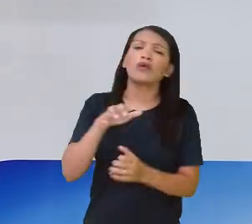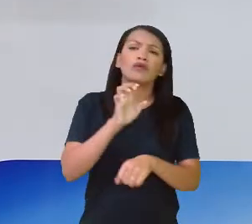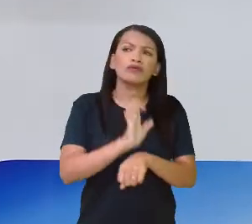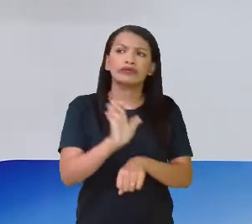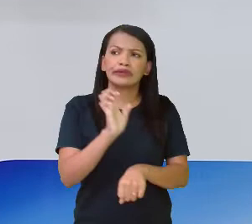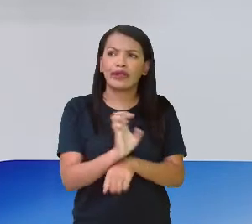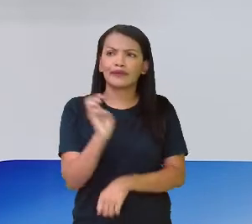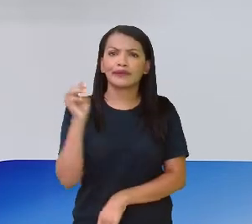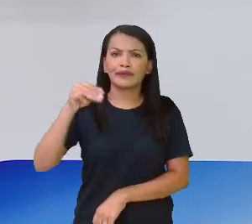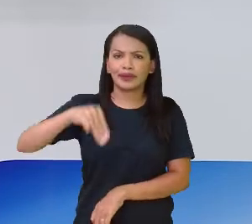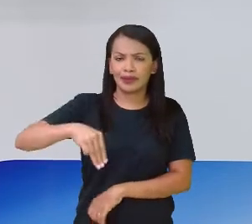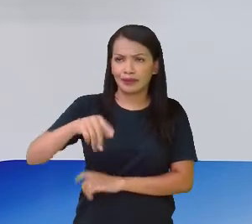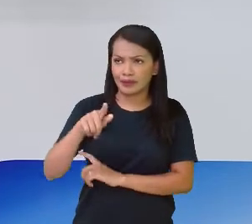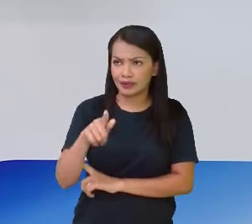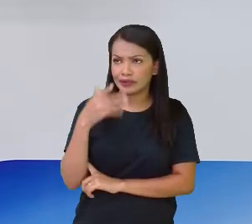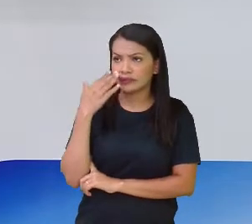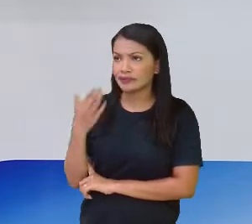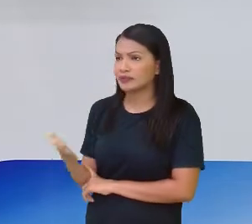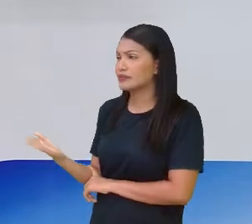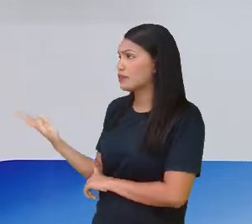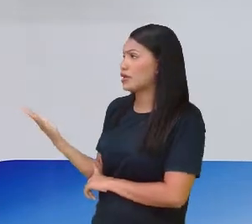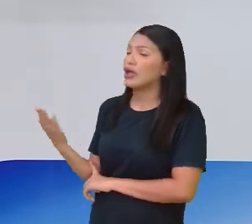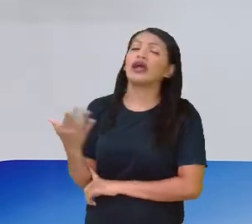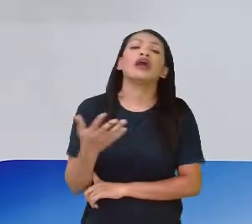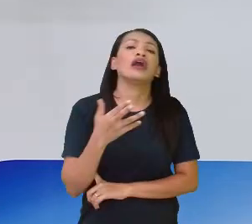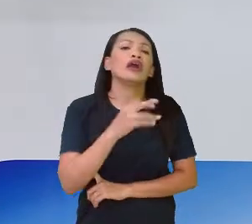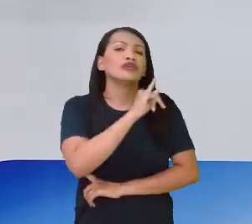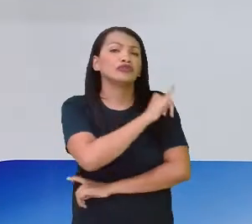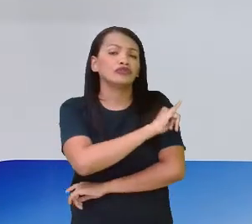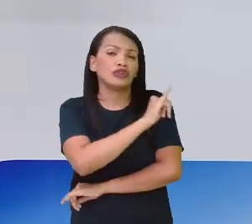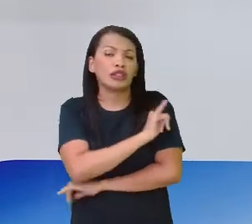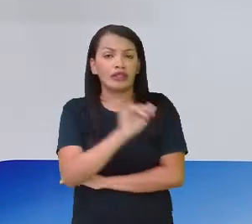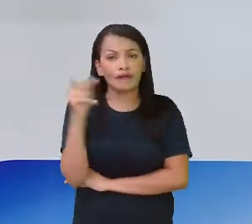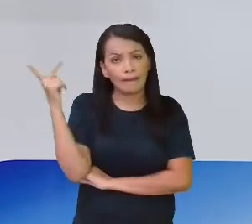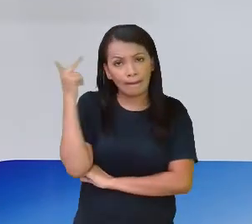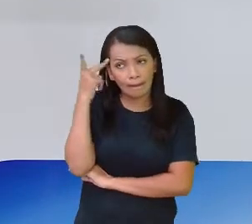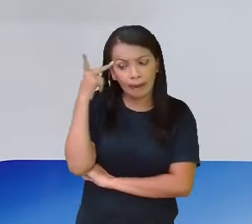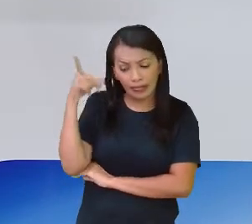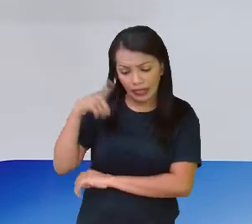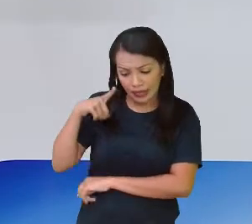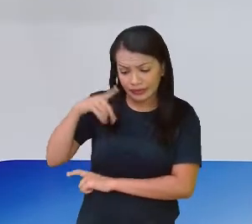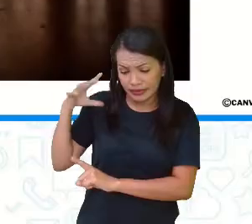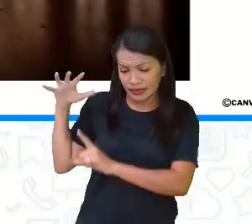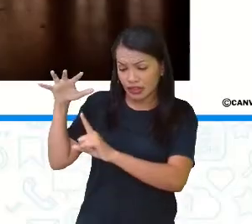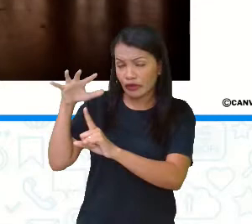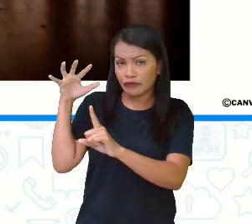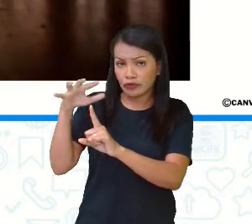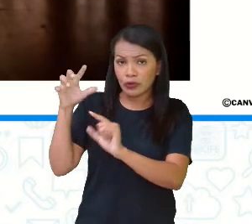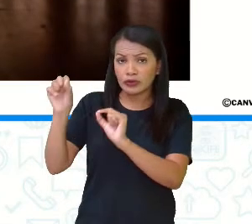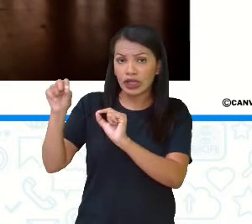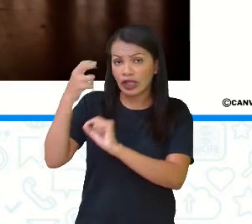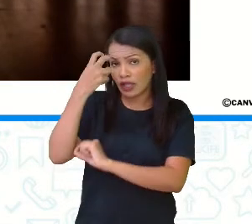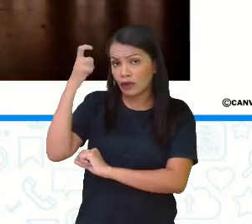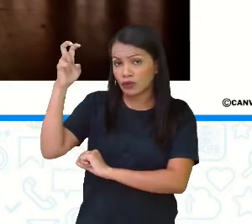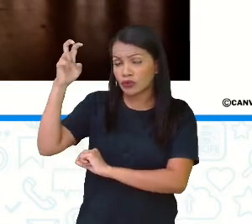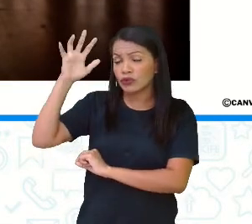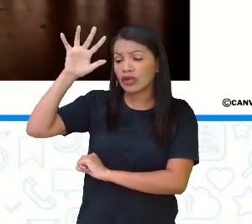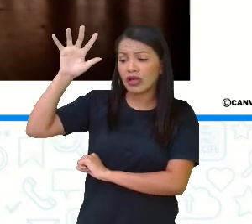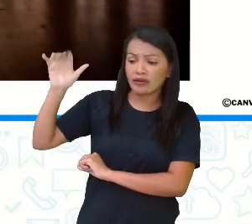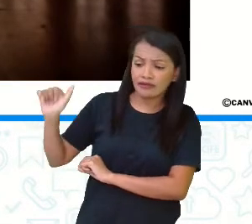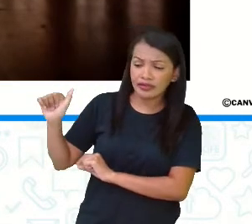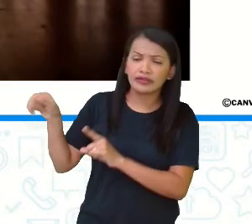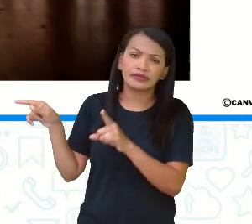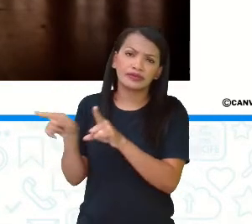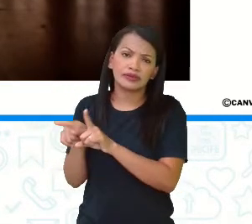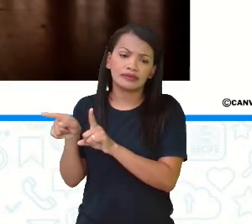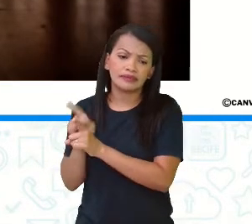Tradições fortes e que trazem essa influência da cultura africana. E a gente encontra também